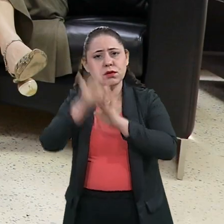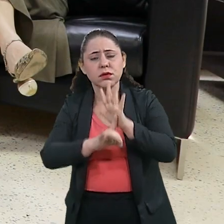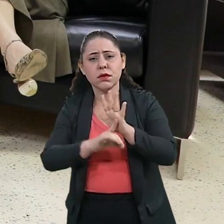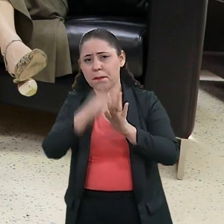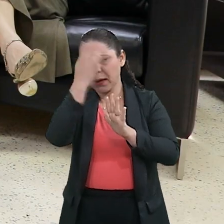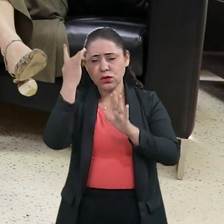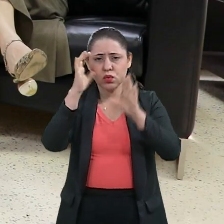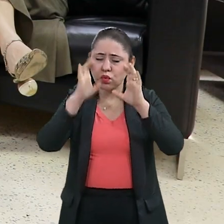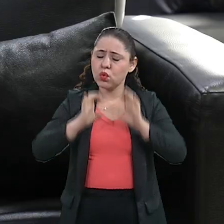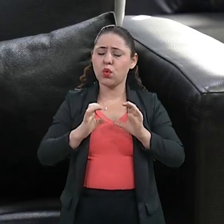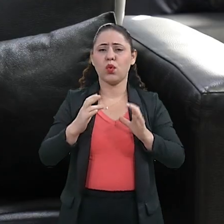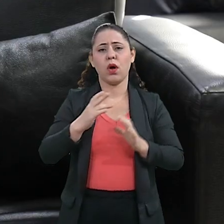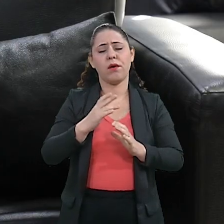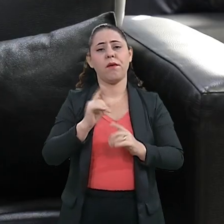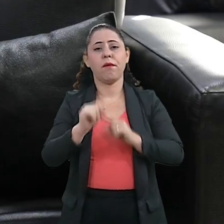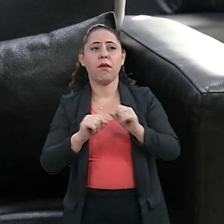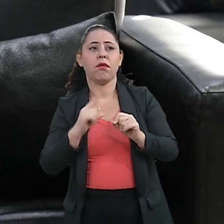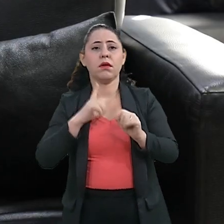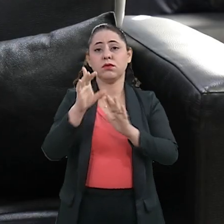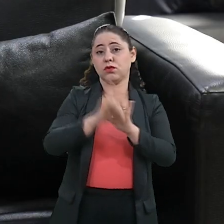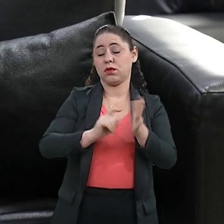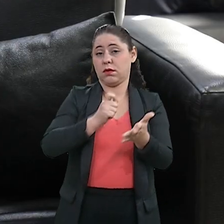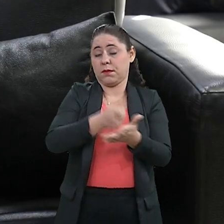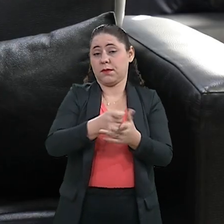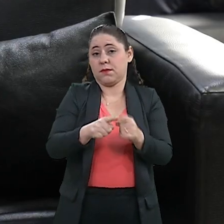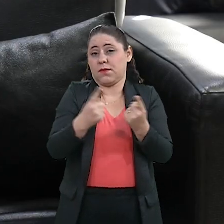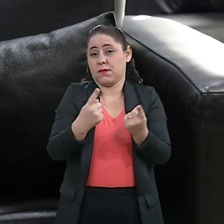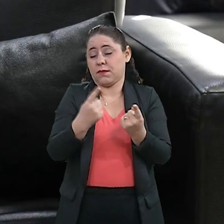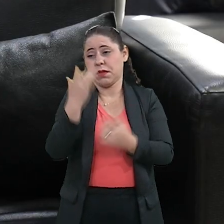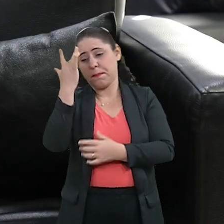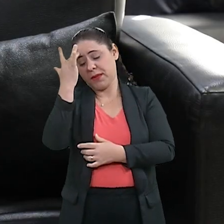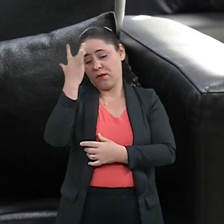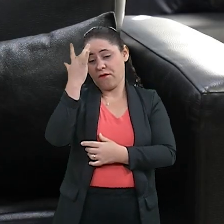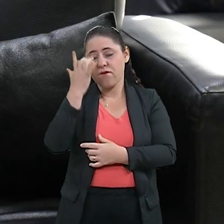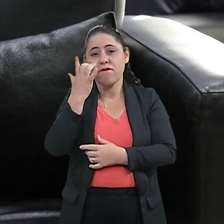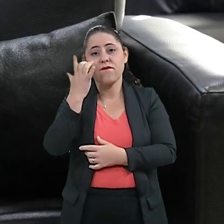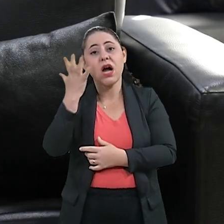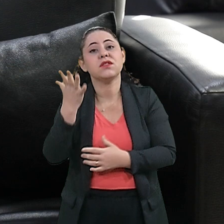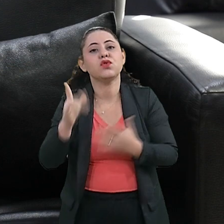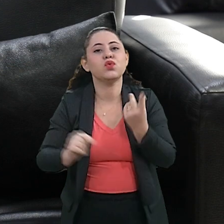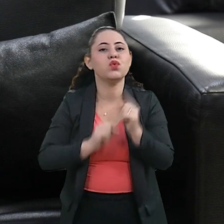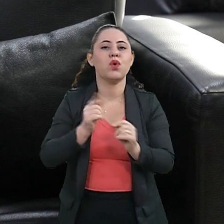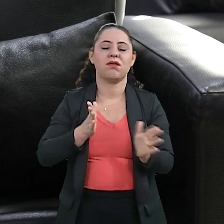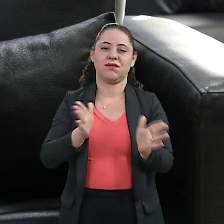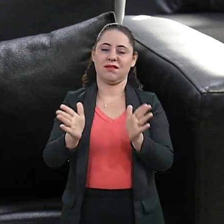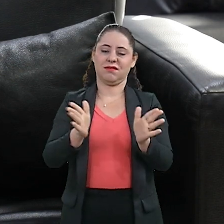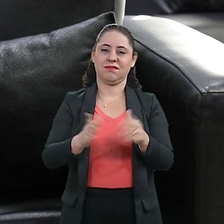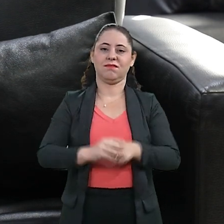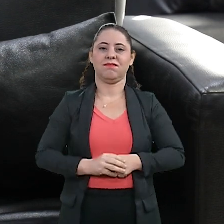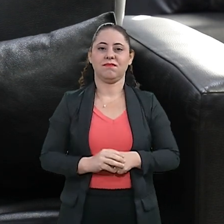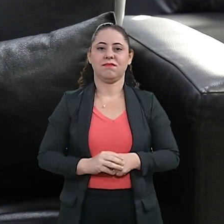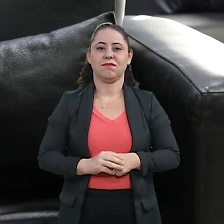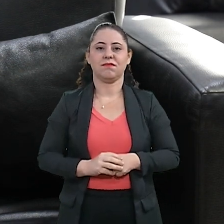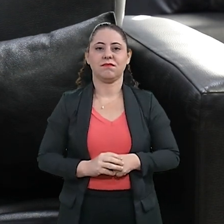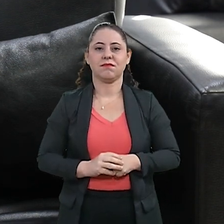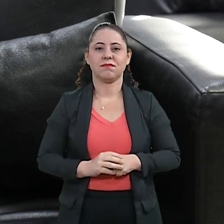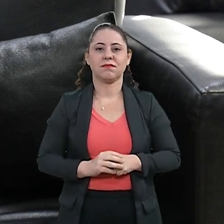ter os seus direitos assegurados. Só que a gente pensou numa forma de facilitar esse